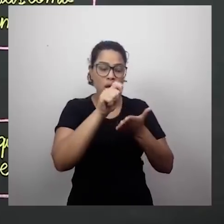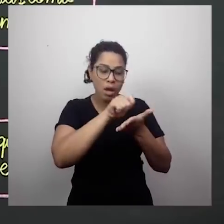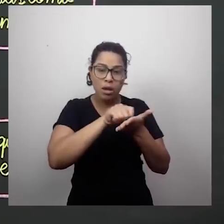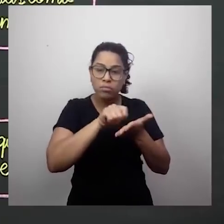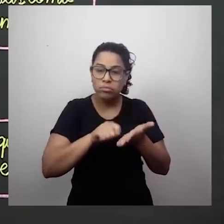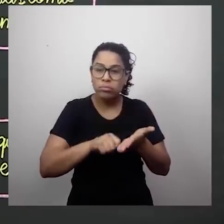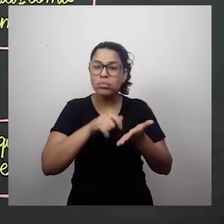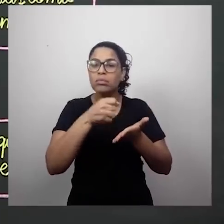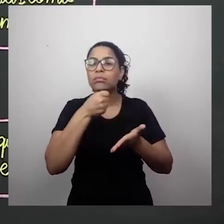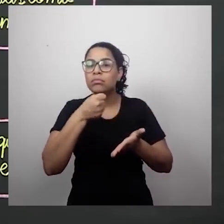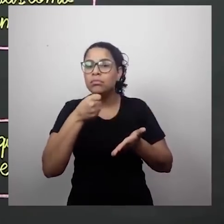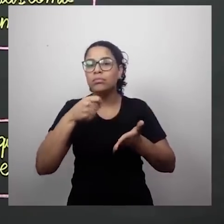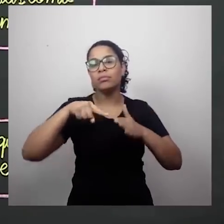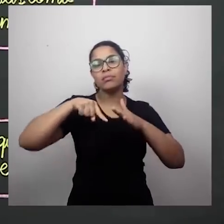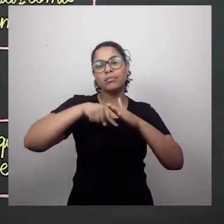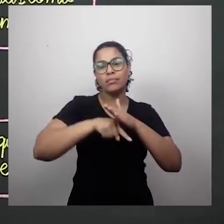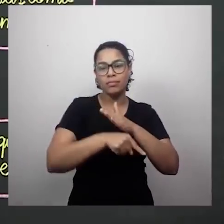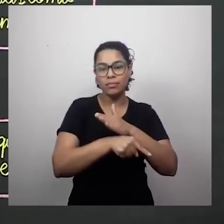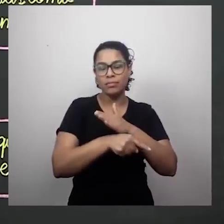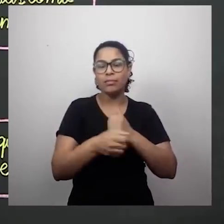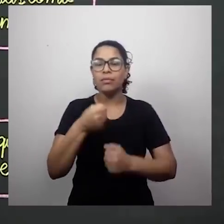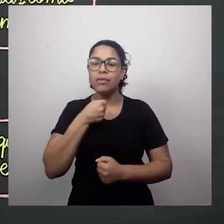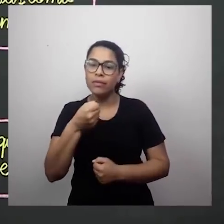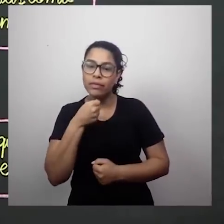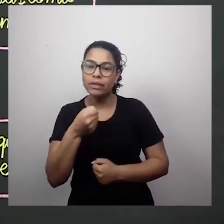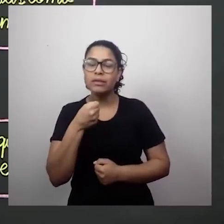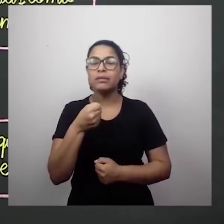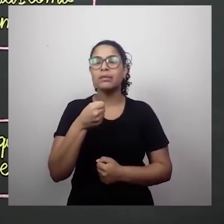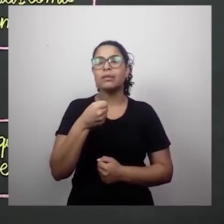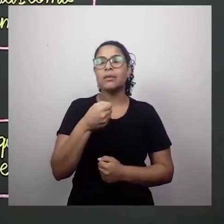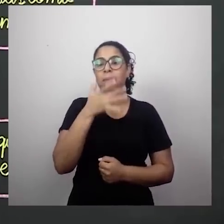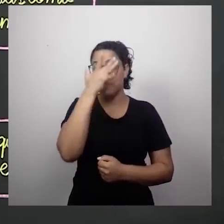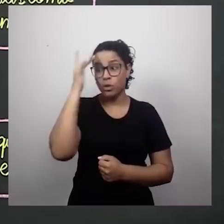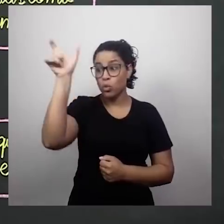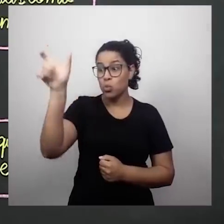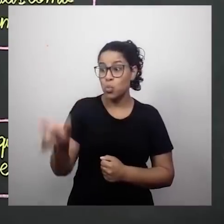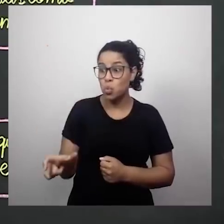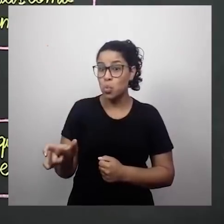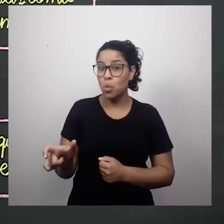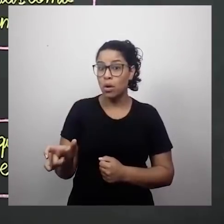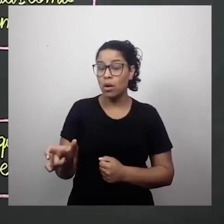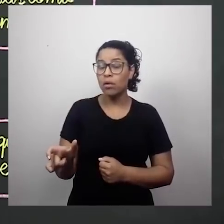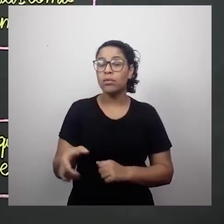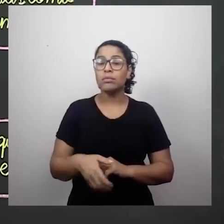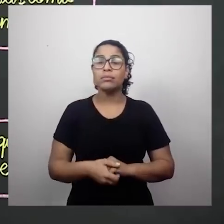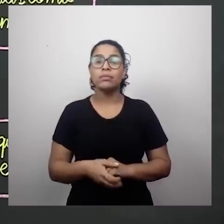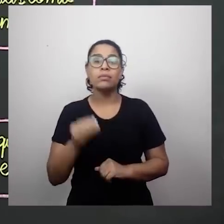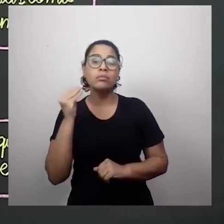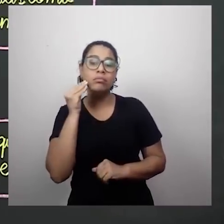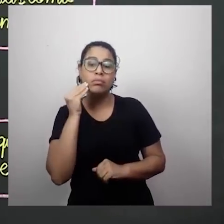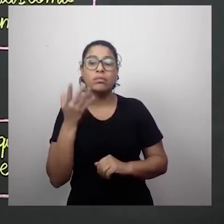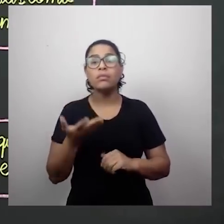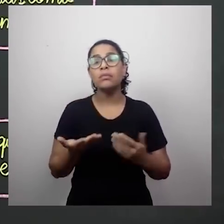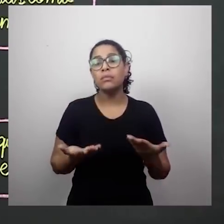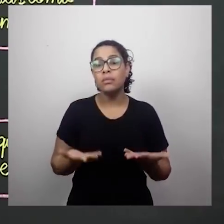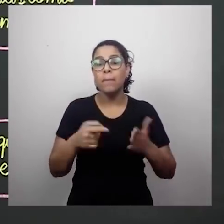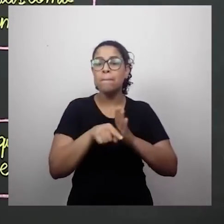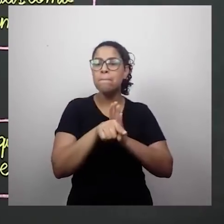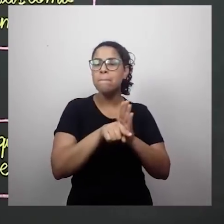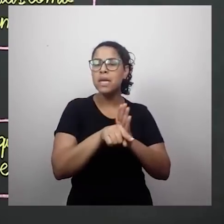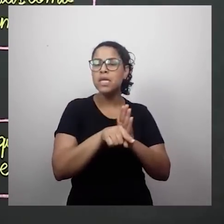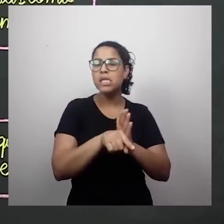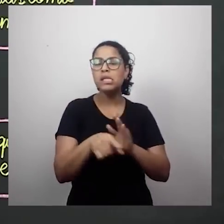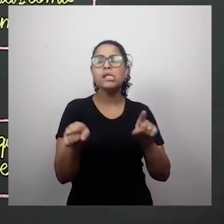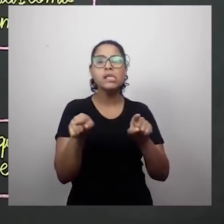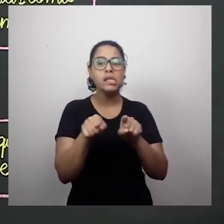mais aprofundada. Então, entrevistas, depoimentos, testemunhas, fotos, gráficos, tudo isso contribui. Uma pesquisa que você faz